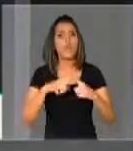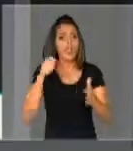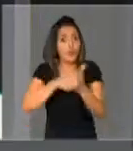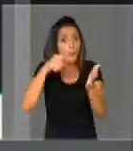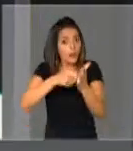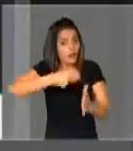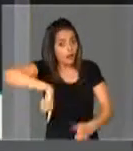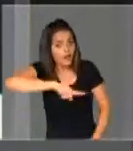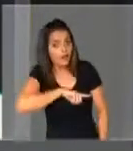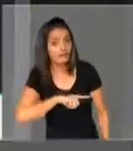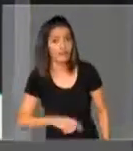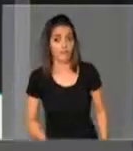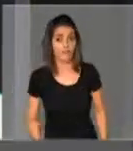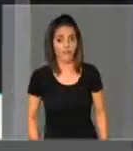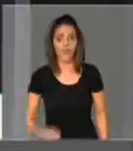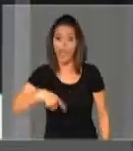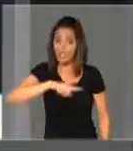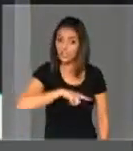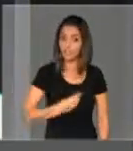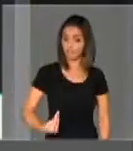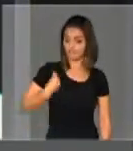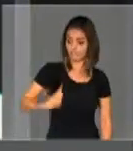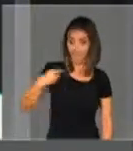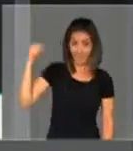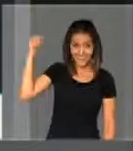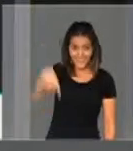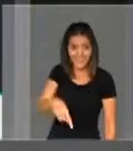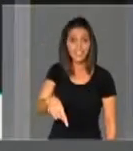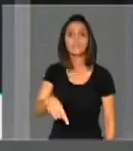é uma obrigação nossa. Nós estamos aqui